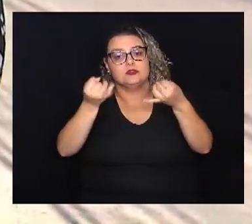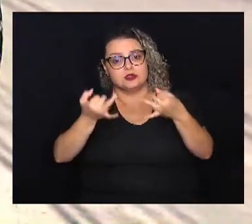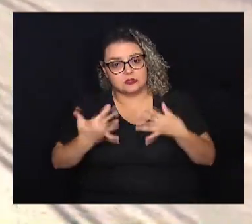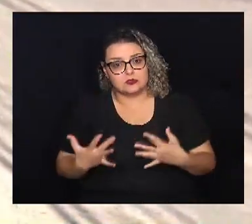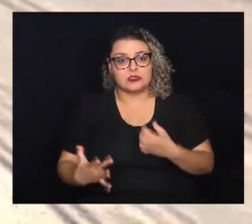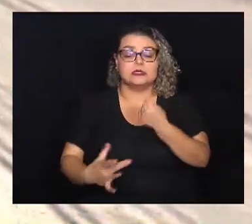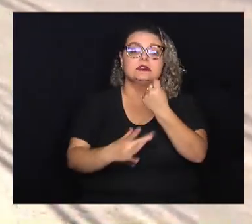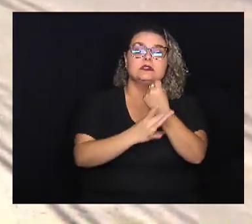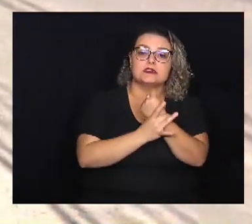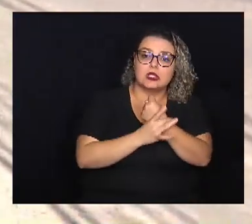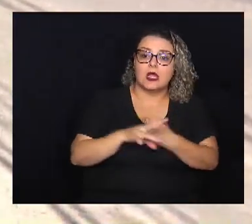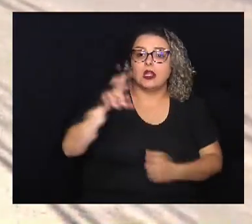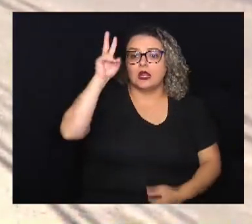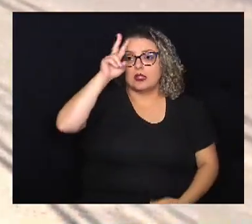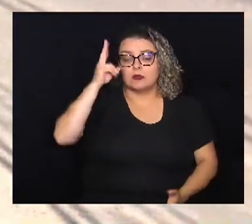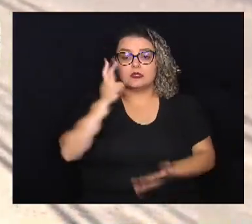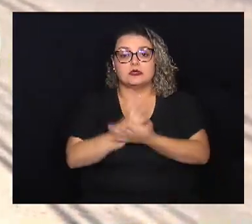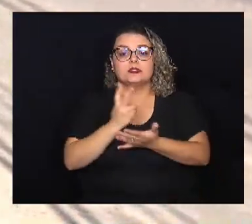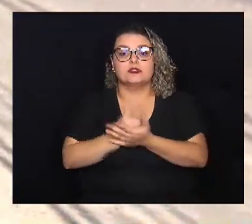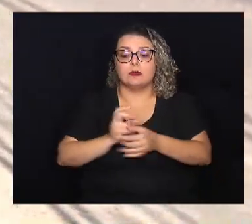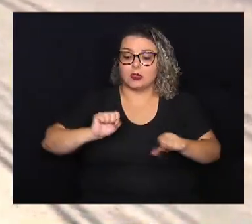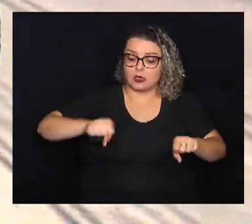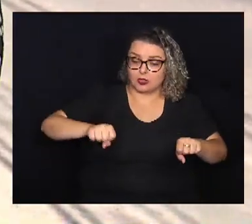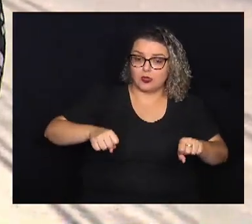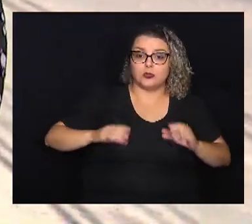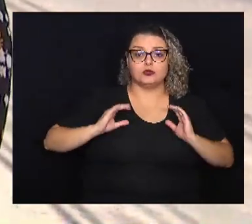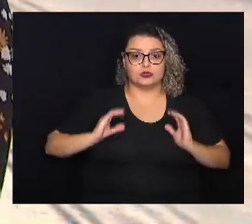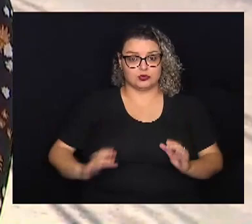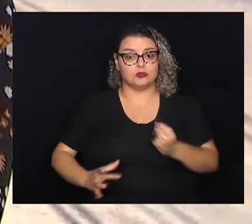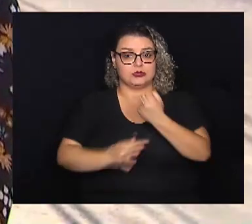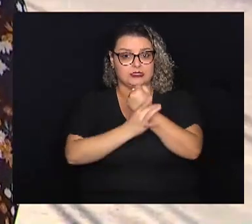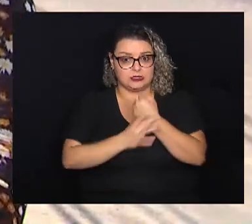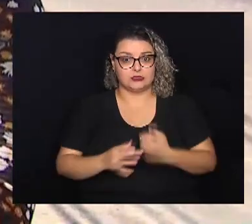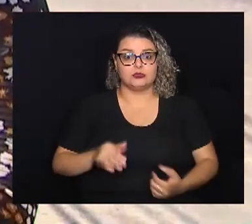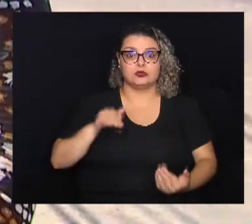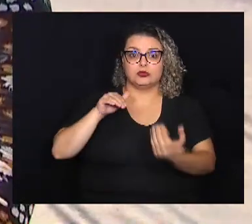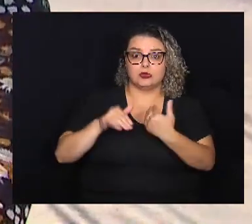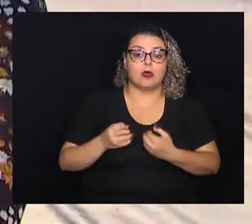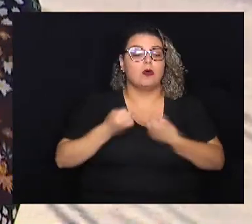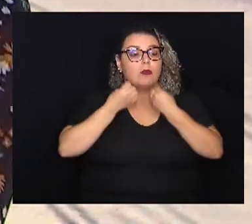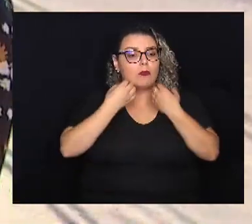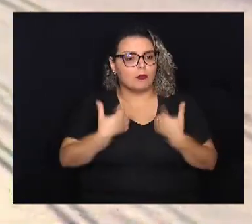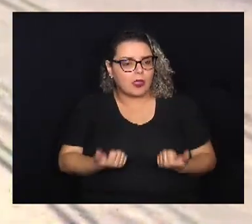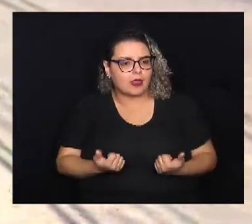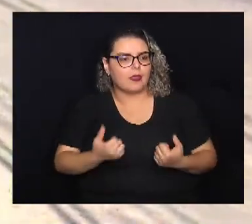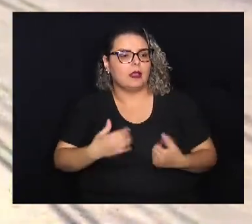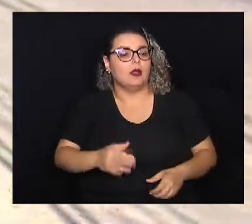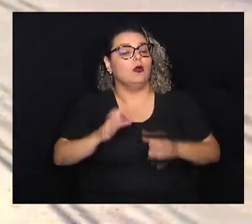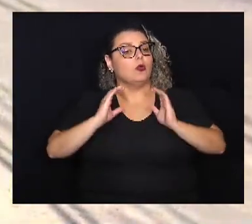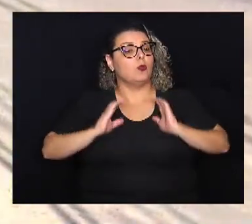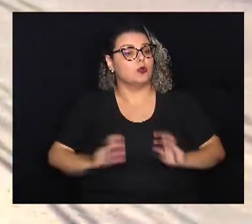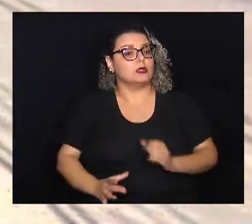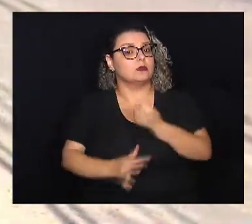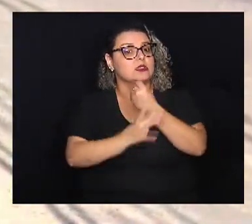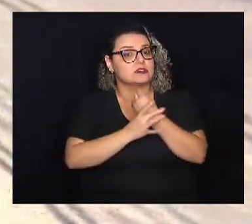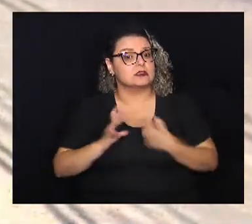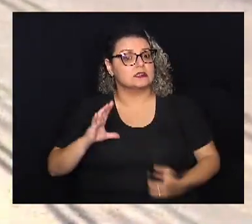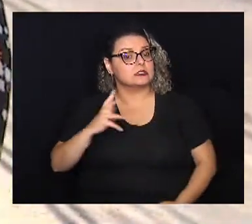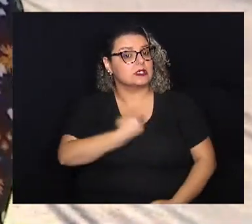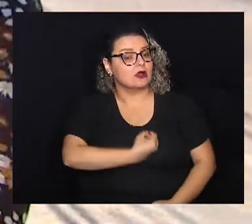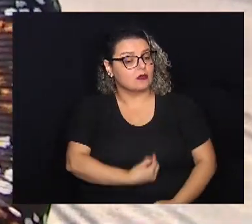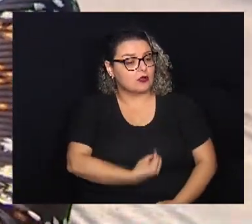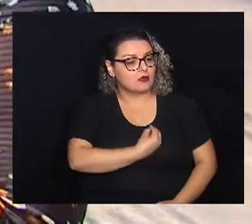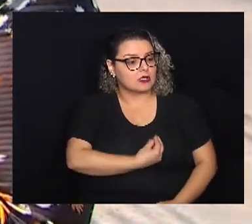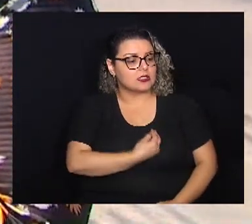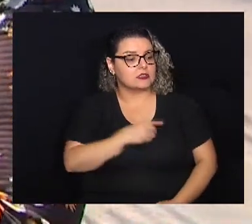segurança, lembrando sempre os motociclistas dos comportamentos seguros no trânsito. Muito bem, comportamentos seguros no trânsito que salvam vidas,